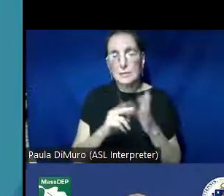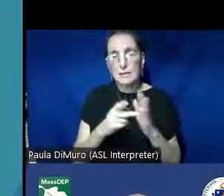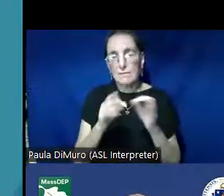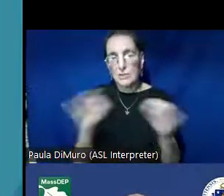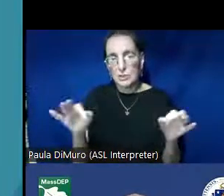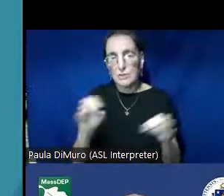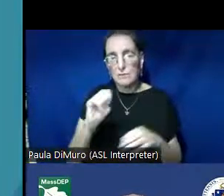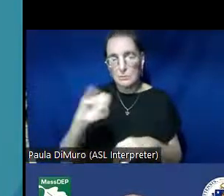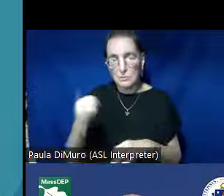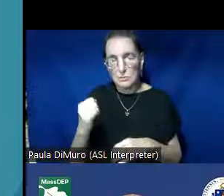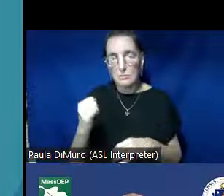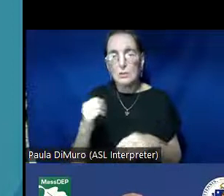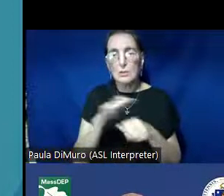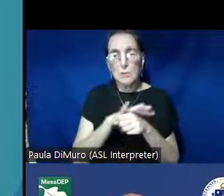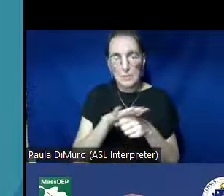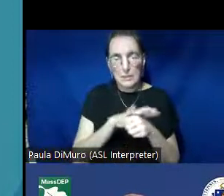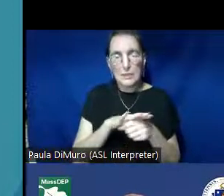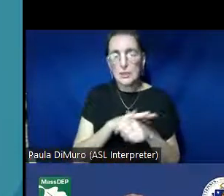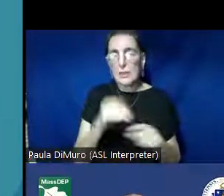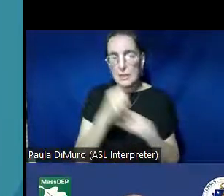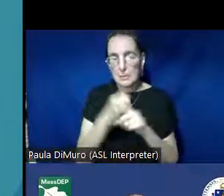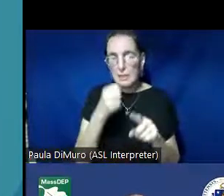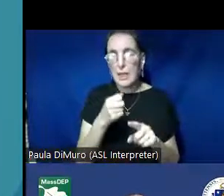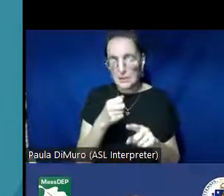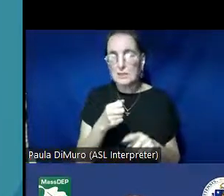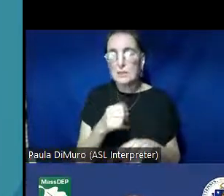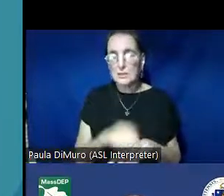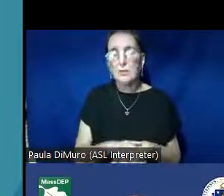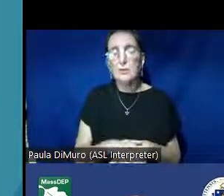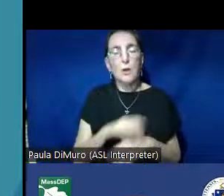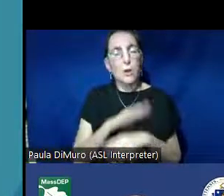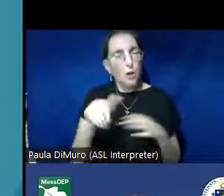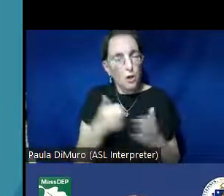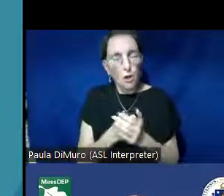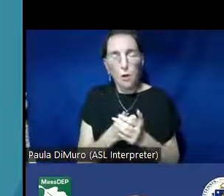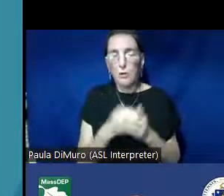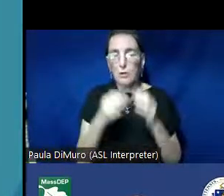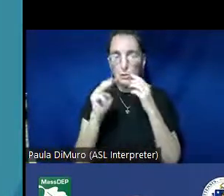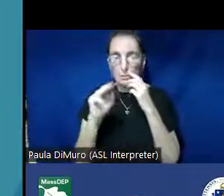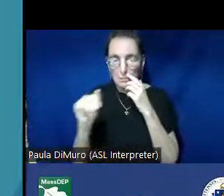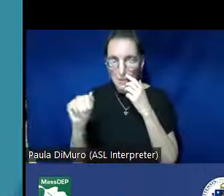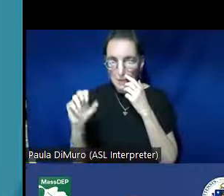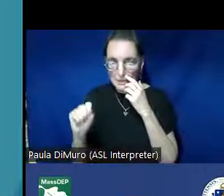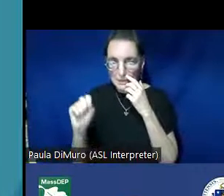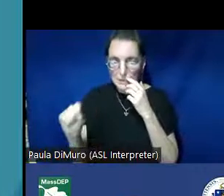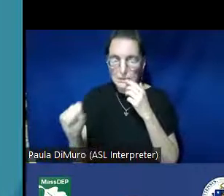Algumas formas de definição de população EJ de impacto MassDEP, trabalho de